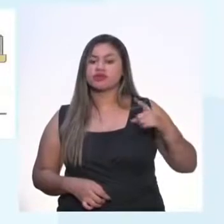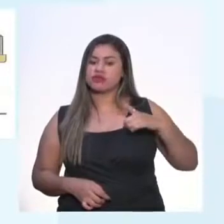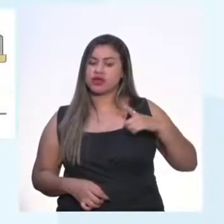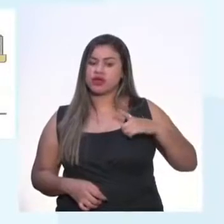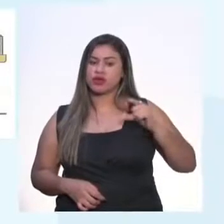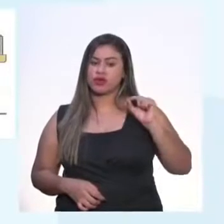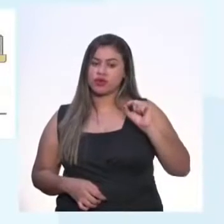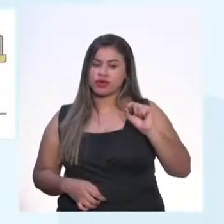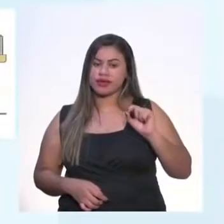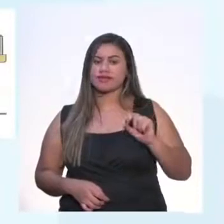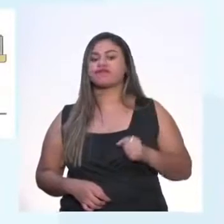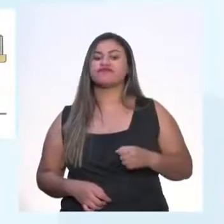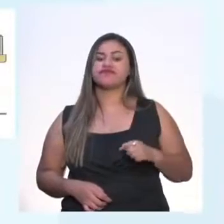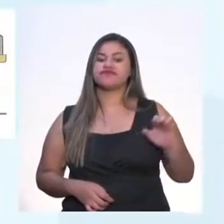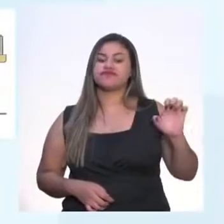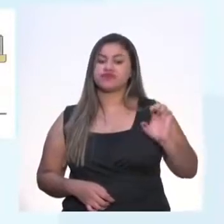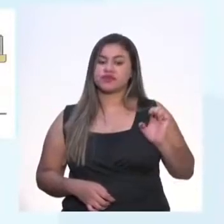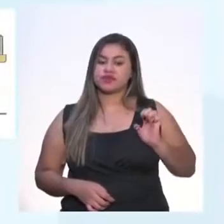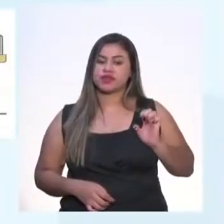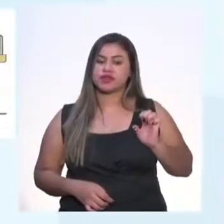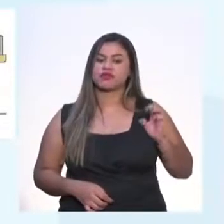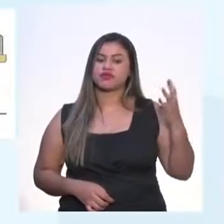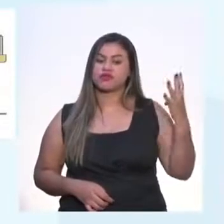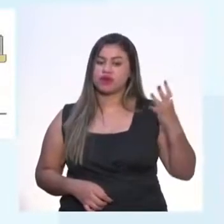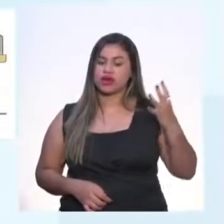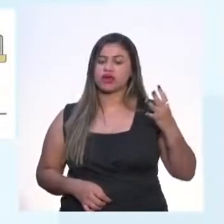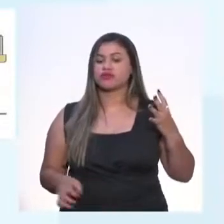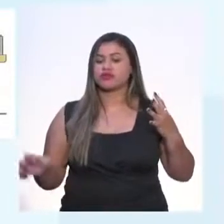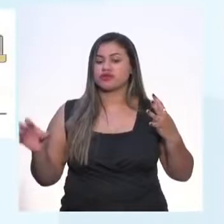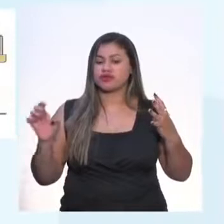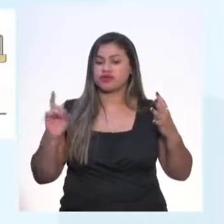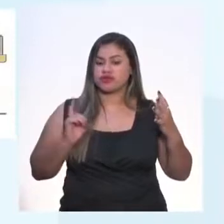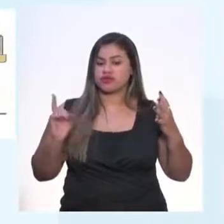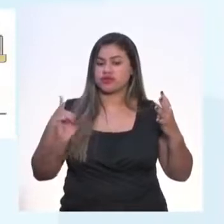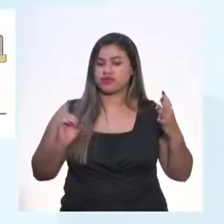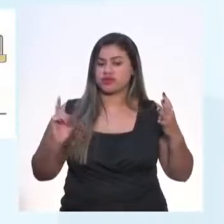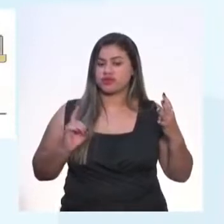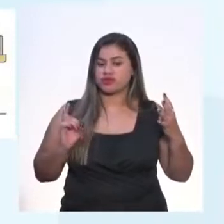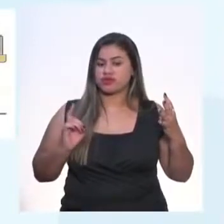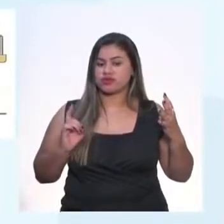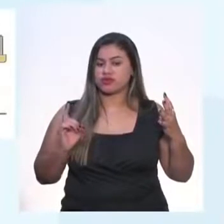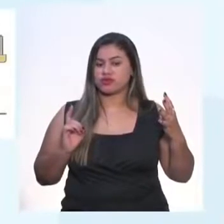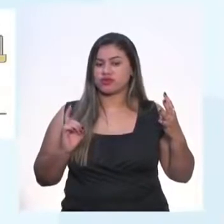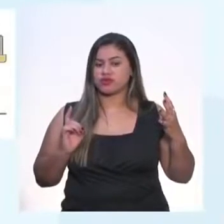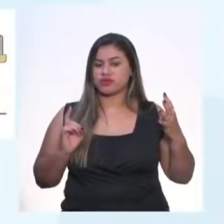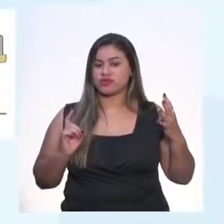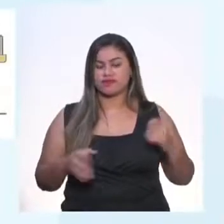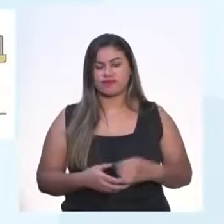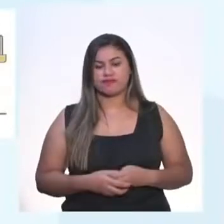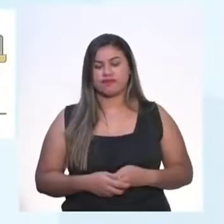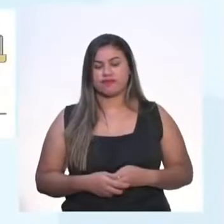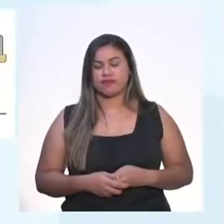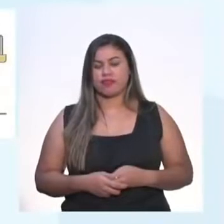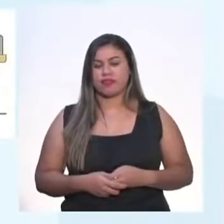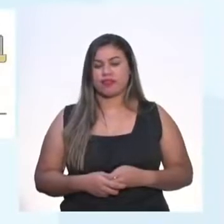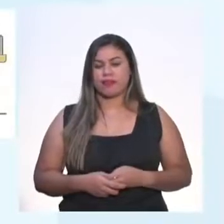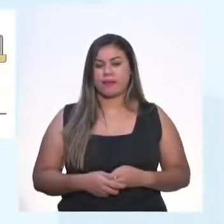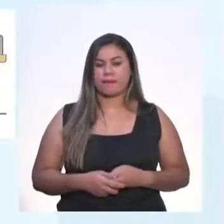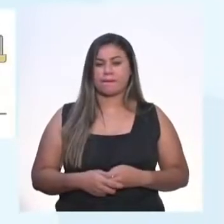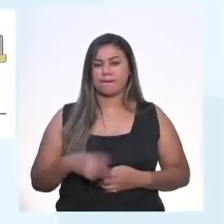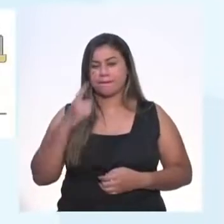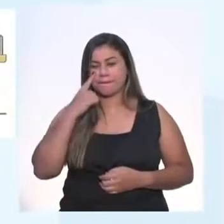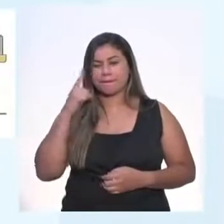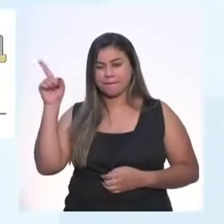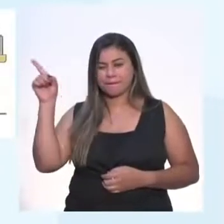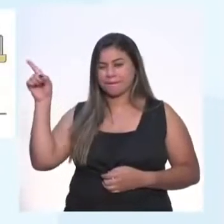do lado esquerdo, e 3 cubinhos e 3 pesos de 5 gramas do lado esquerdo. Como está na figura